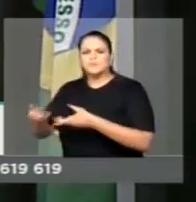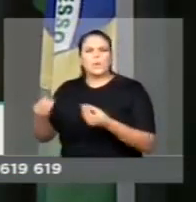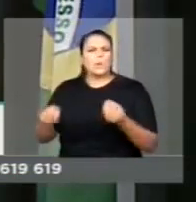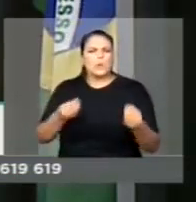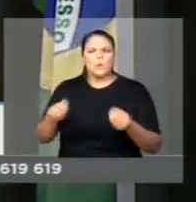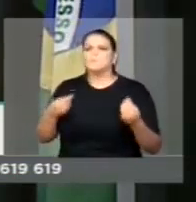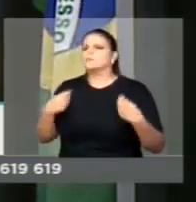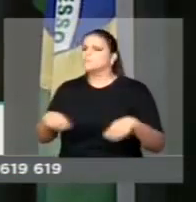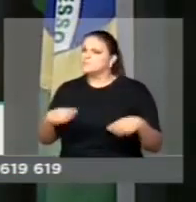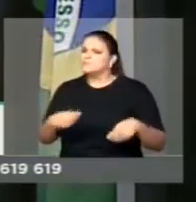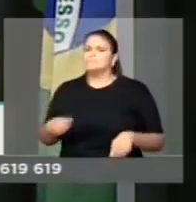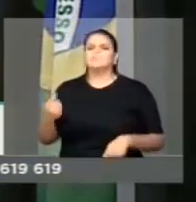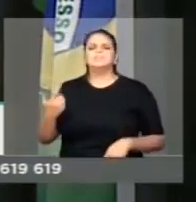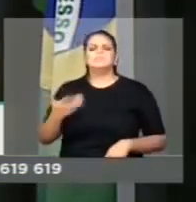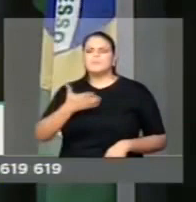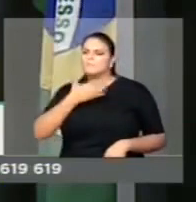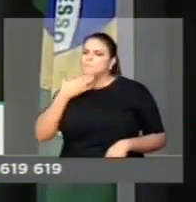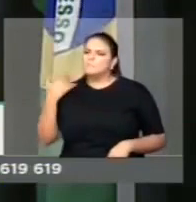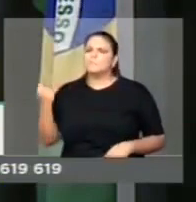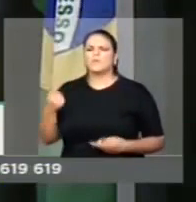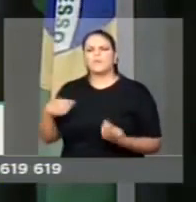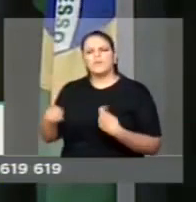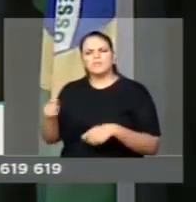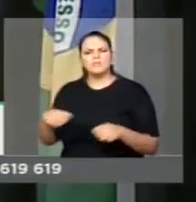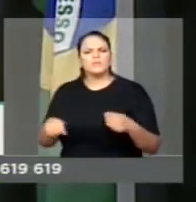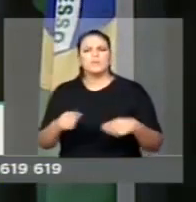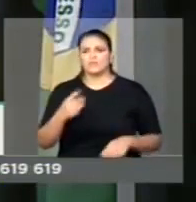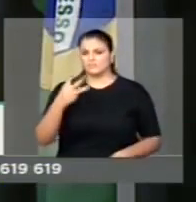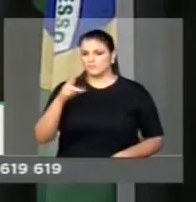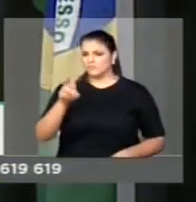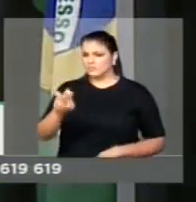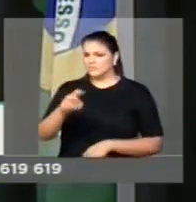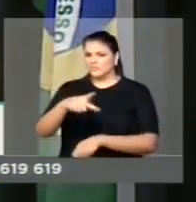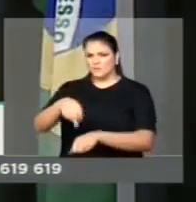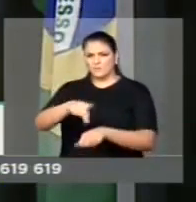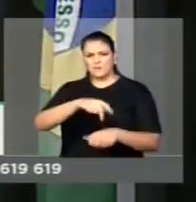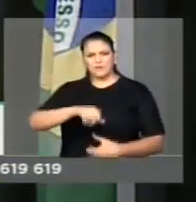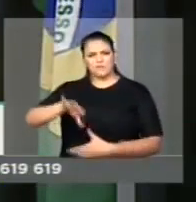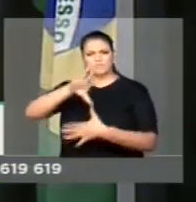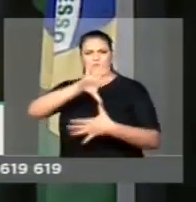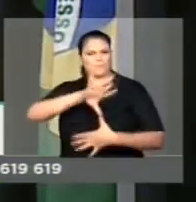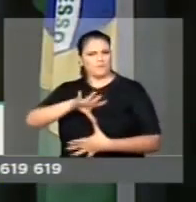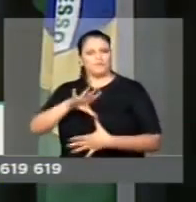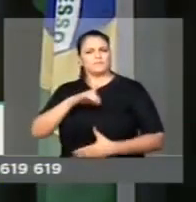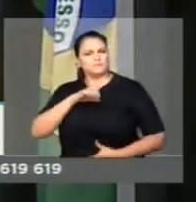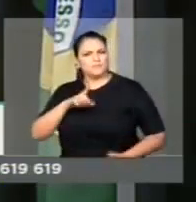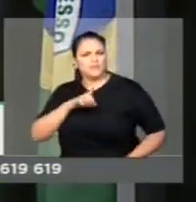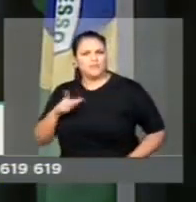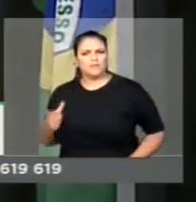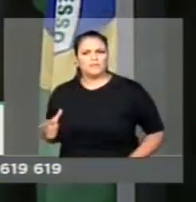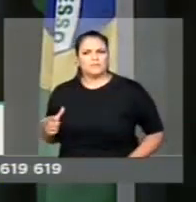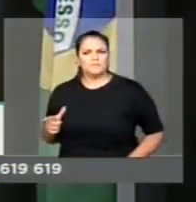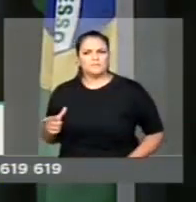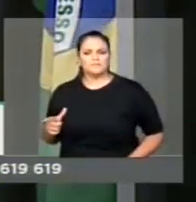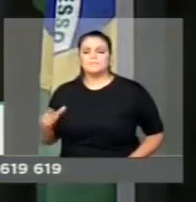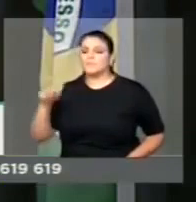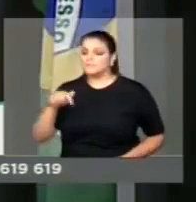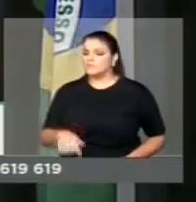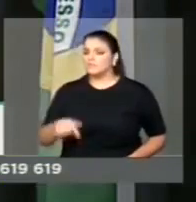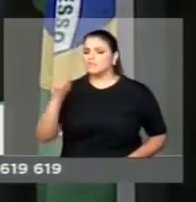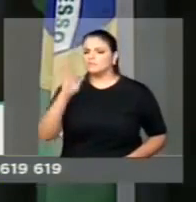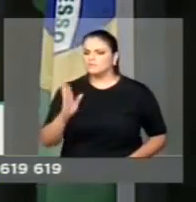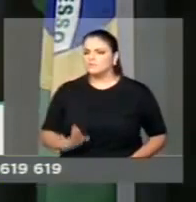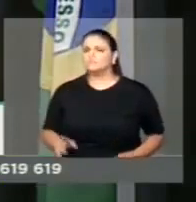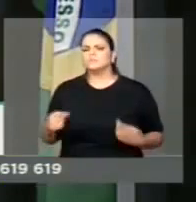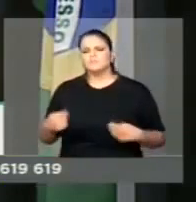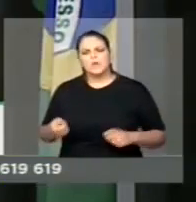discussão com os 35 países das Américas. Na reforma da habitação, manter os atuais